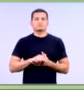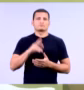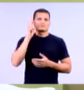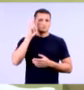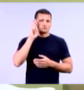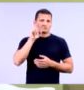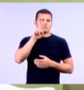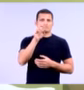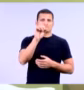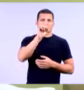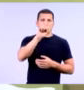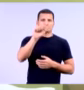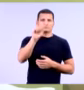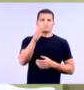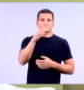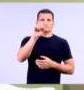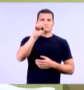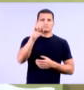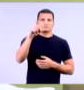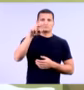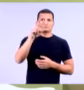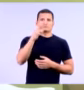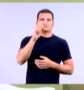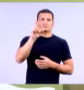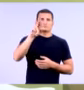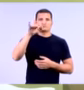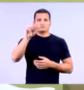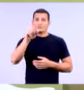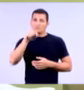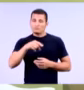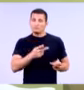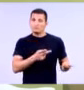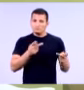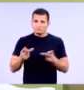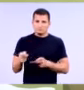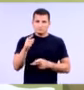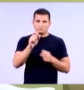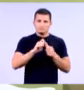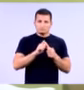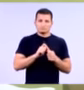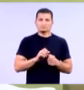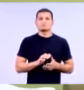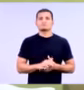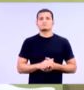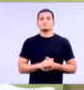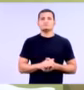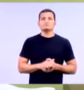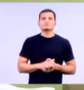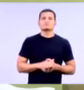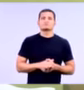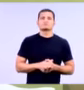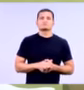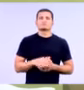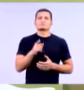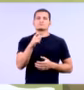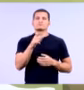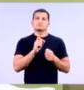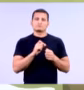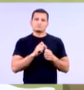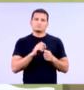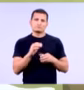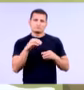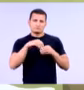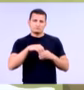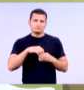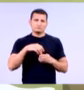você faz o convite. Quando você faz o vocativo, que é chamar, por exemplo, ele para a mesa ou dentro do memorando ou do ofício, aí